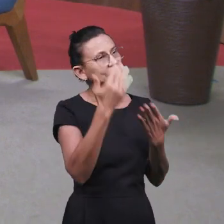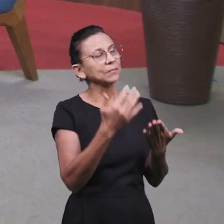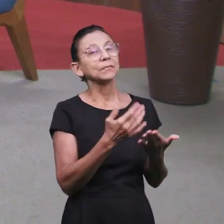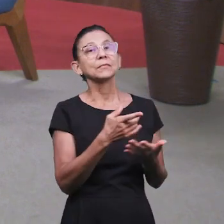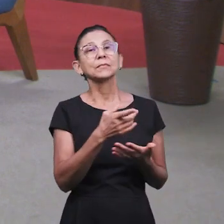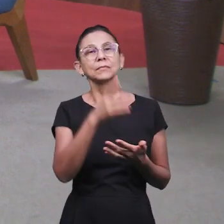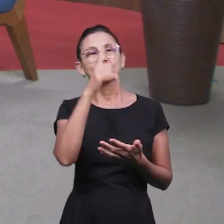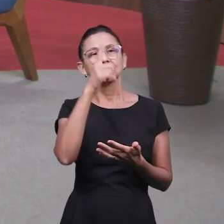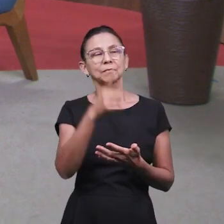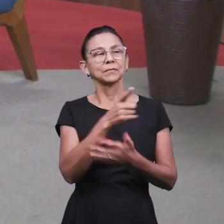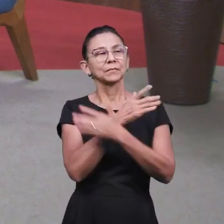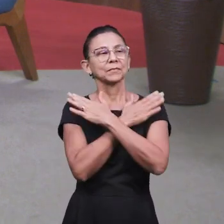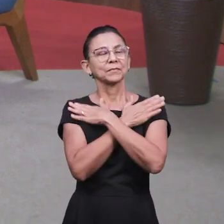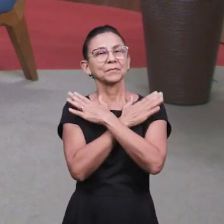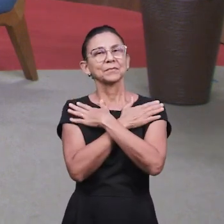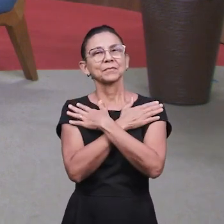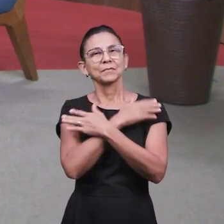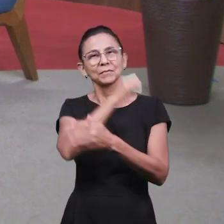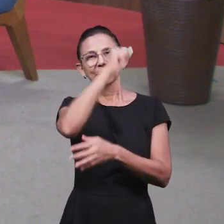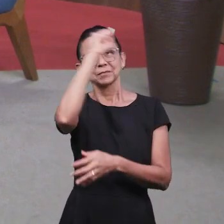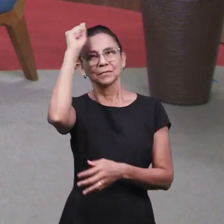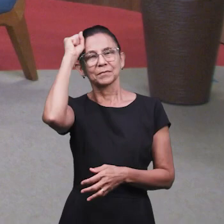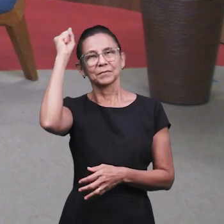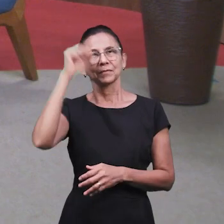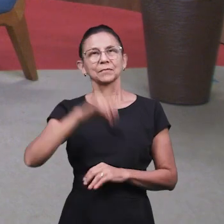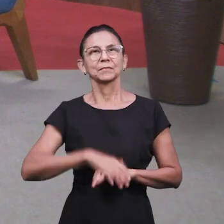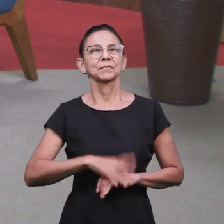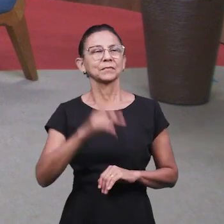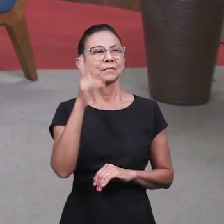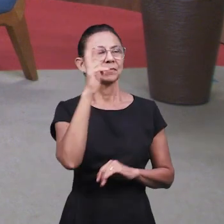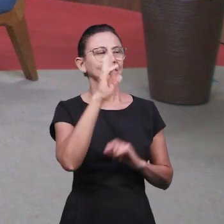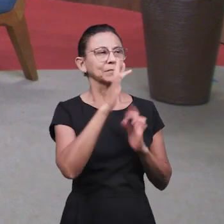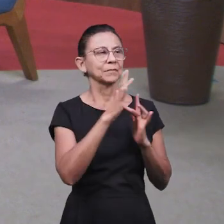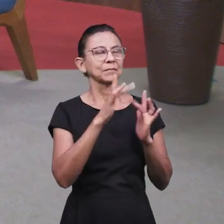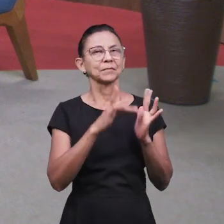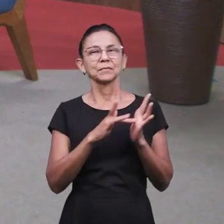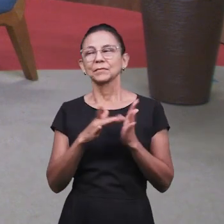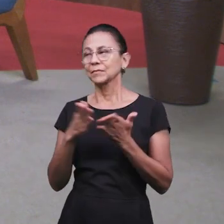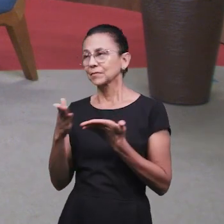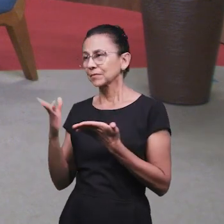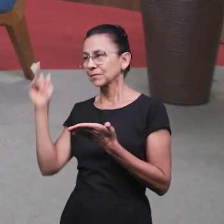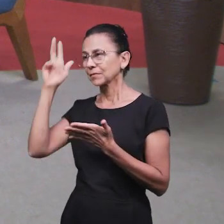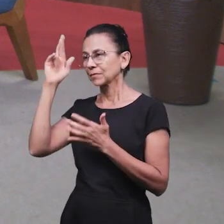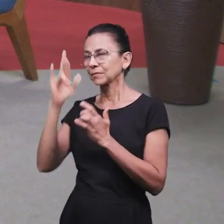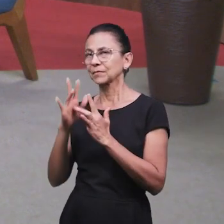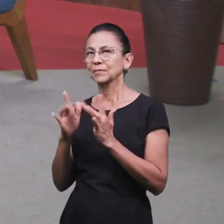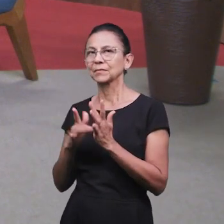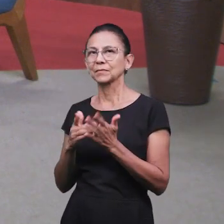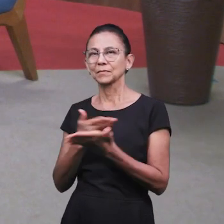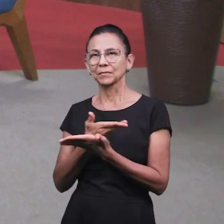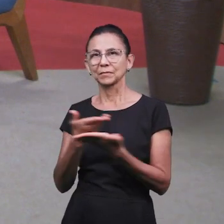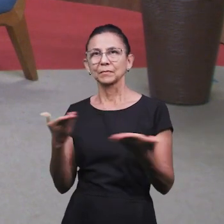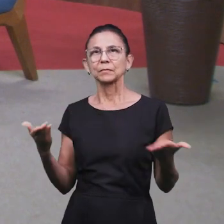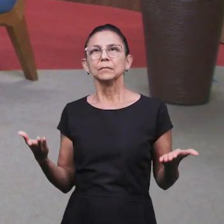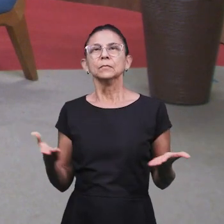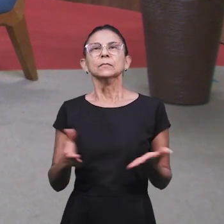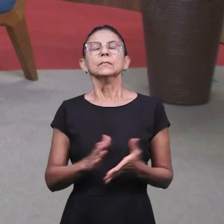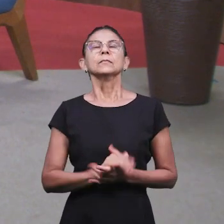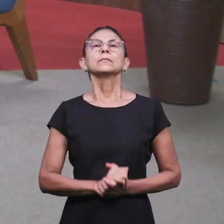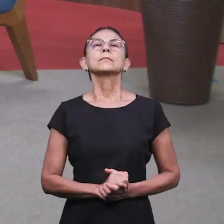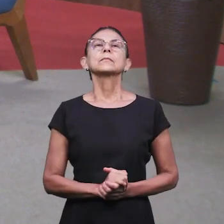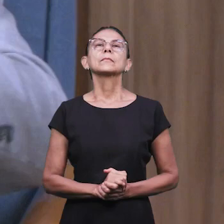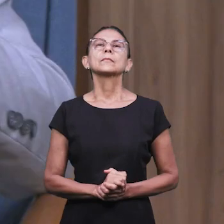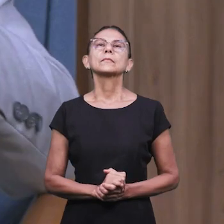quero agradecer, deixar um abraço para o Sérgio, né? Sem dúvida. E Deus abençoe, a paz do Senhor. Pai do Senhor, Josias. Pai do Senhor,